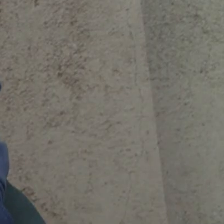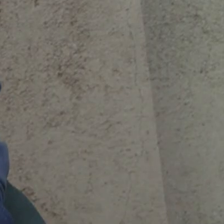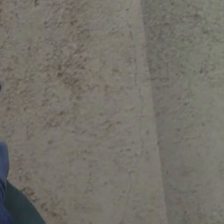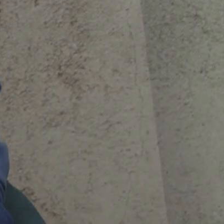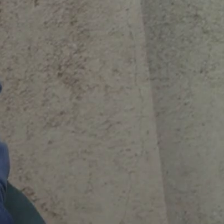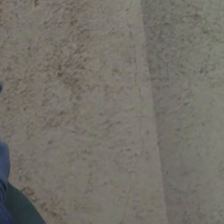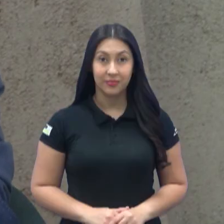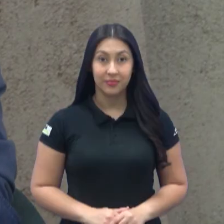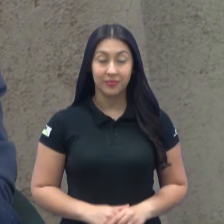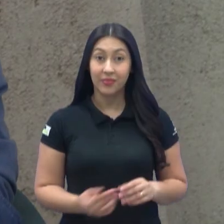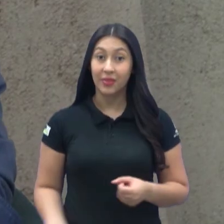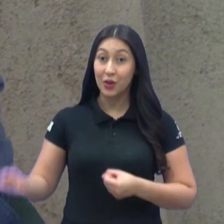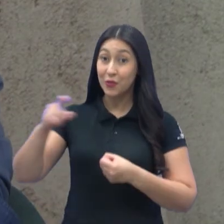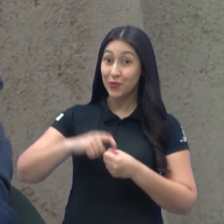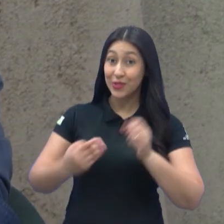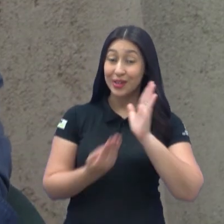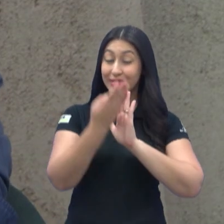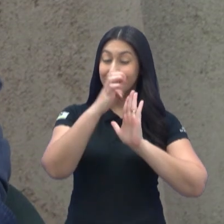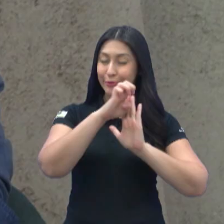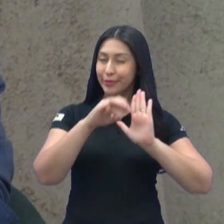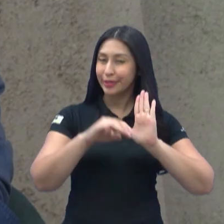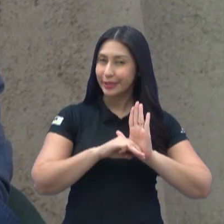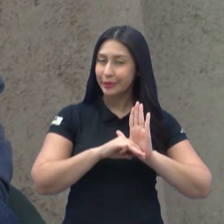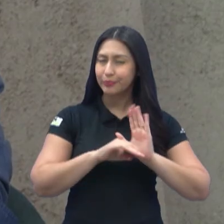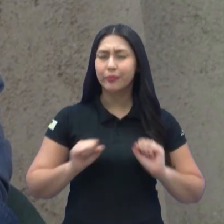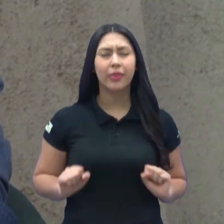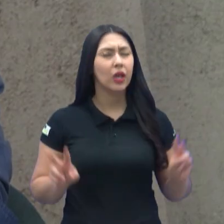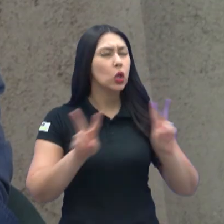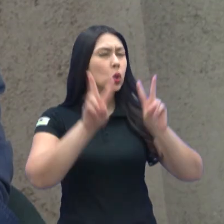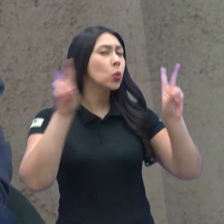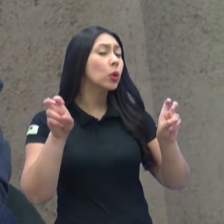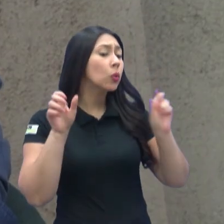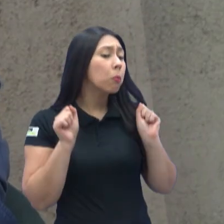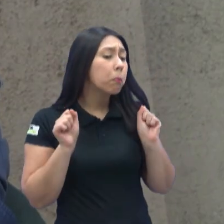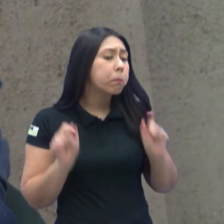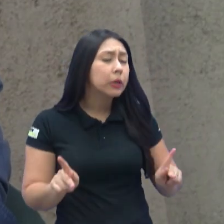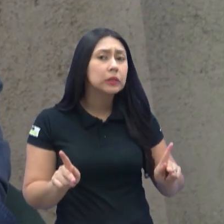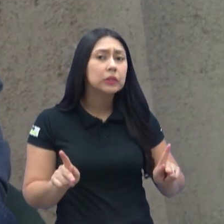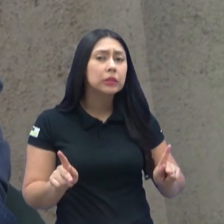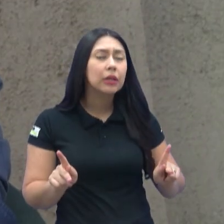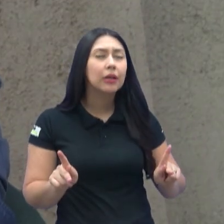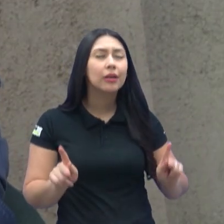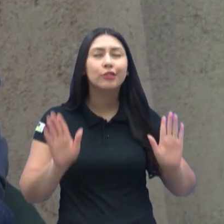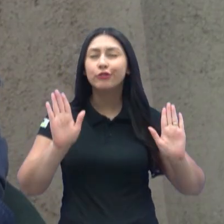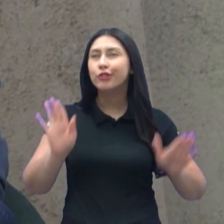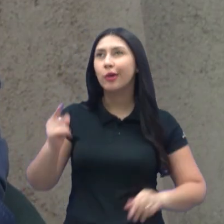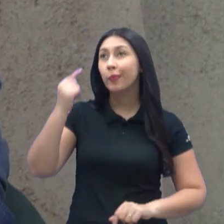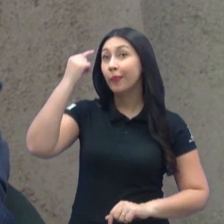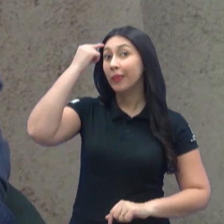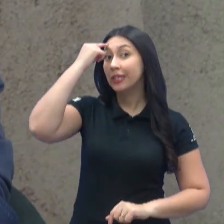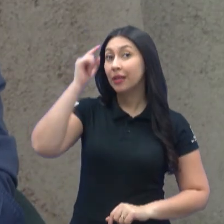Estamos de volta com Estação Mercado. Quando falamos de aposentadoria, logo vem à mente